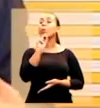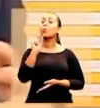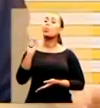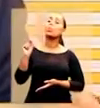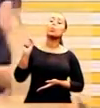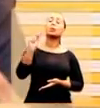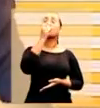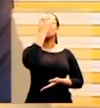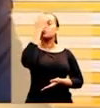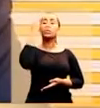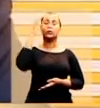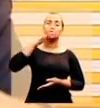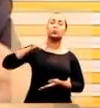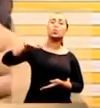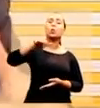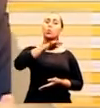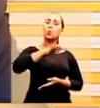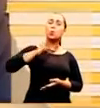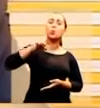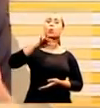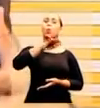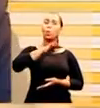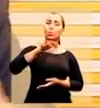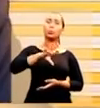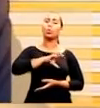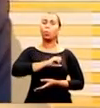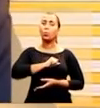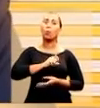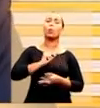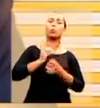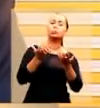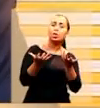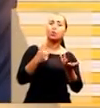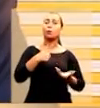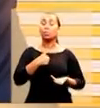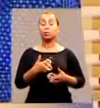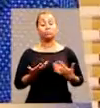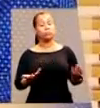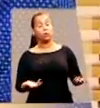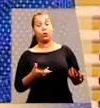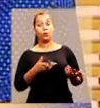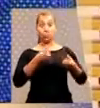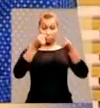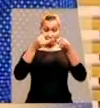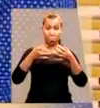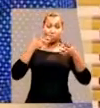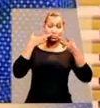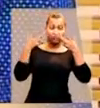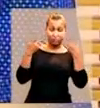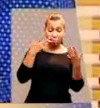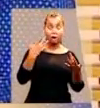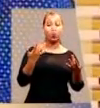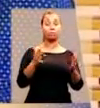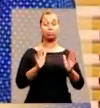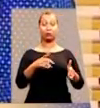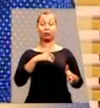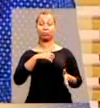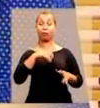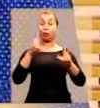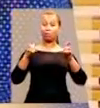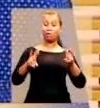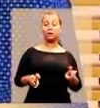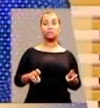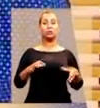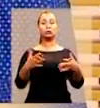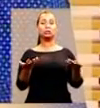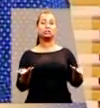que esse meu público do espetáculo espera de mim? Falando em teatro, assim, aí a gente já vem numa questão